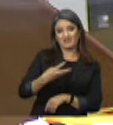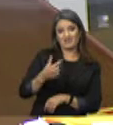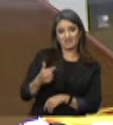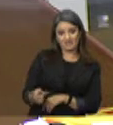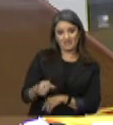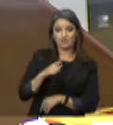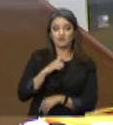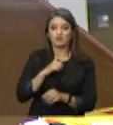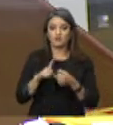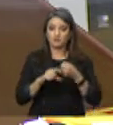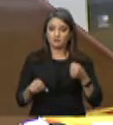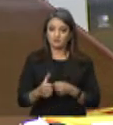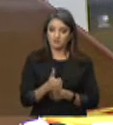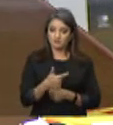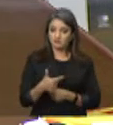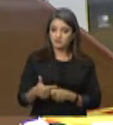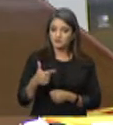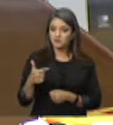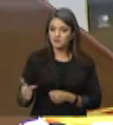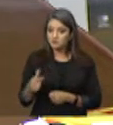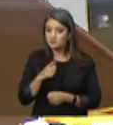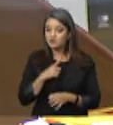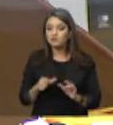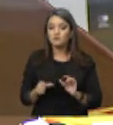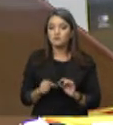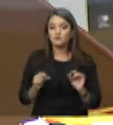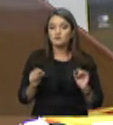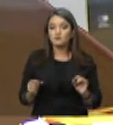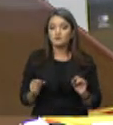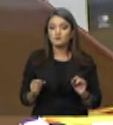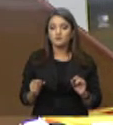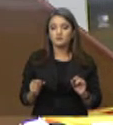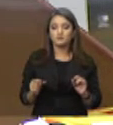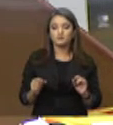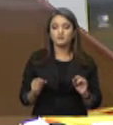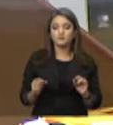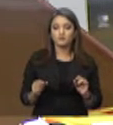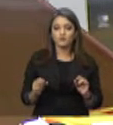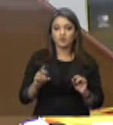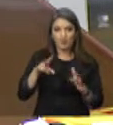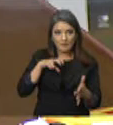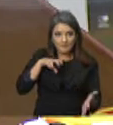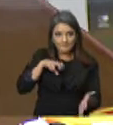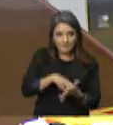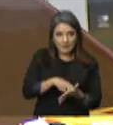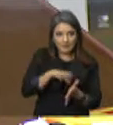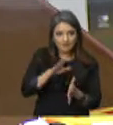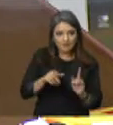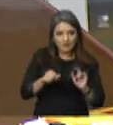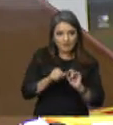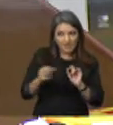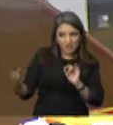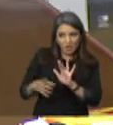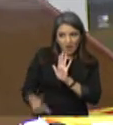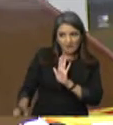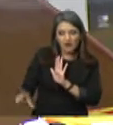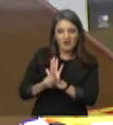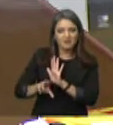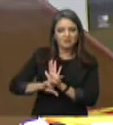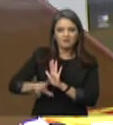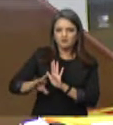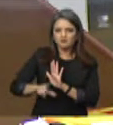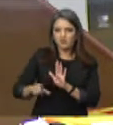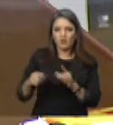122 número 13 seguindo a sua tendência autoritária Somente depois que as penas estabelecidas ou agravados na lei nova não se